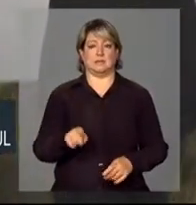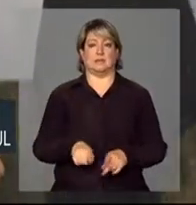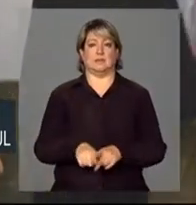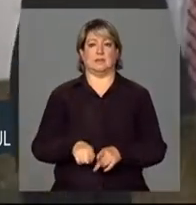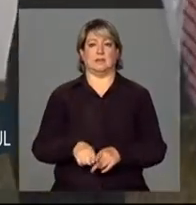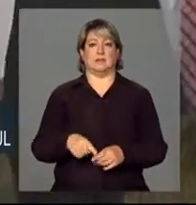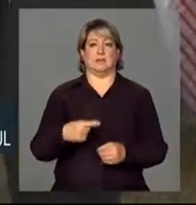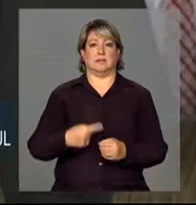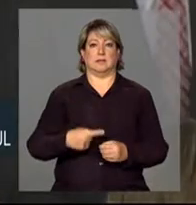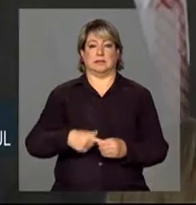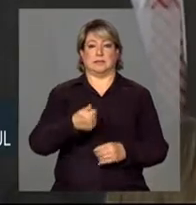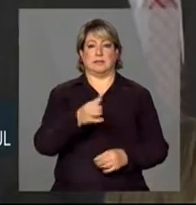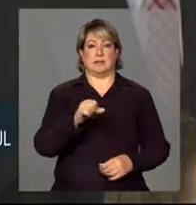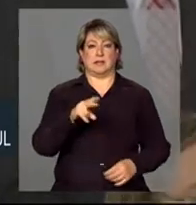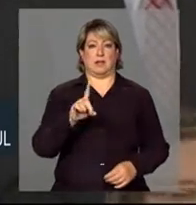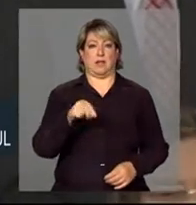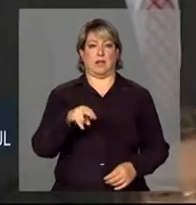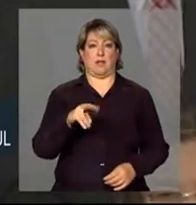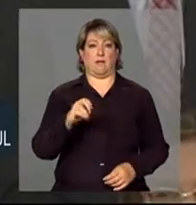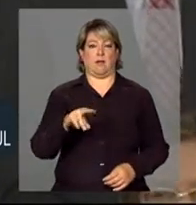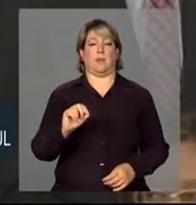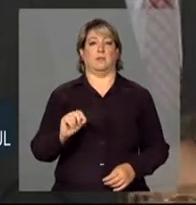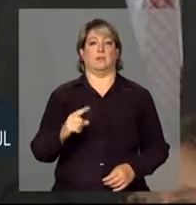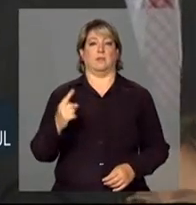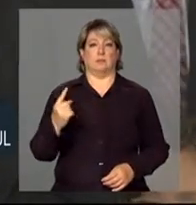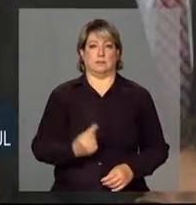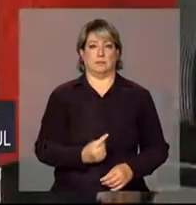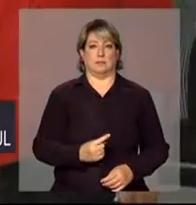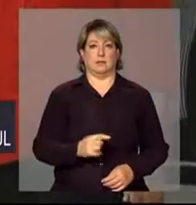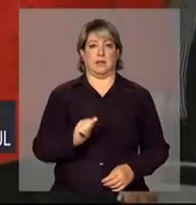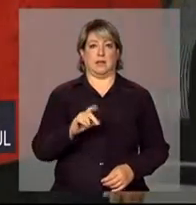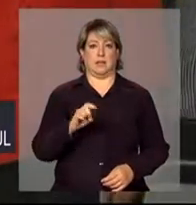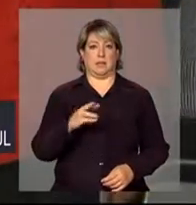16 de novembro, Ademir José Gonzato.